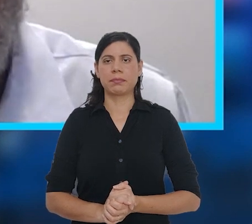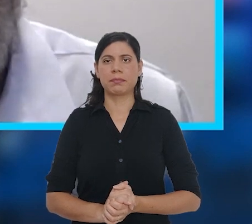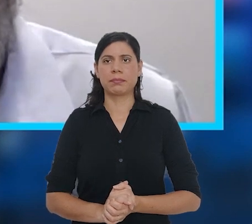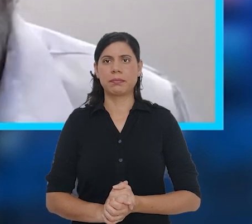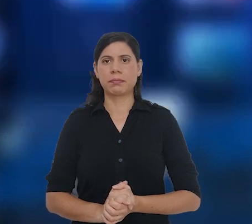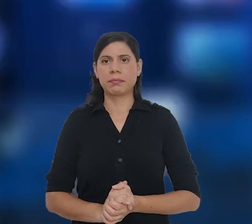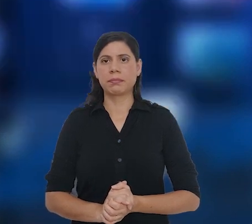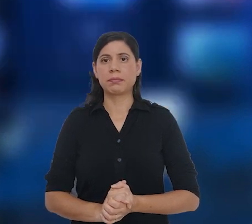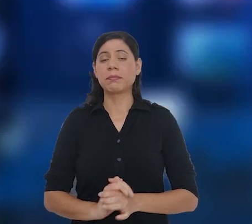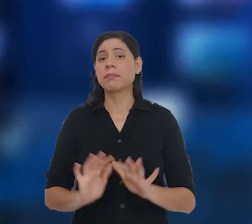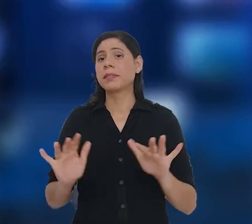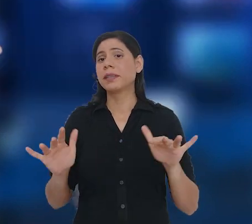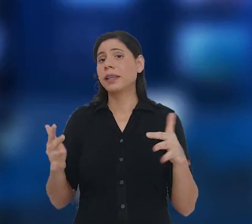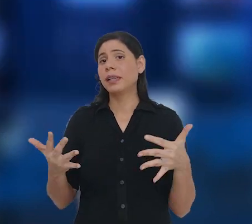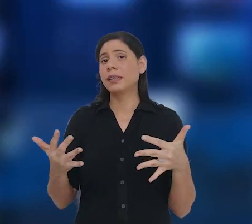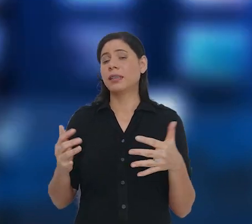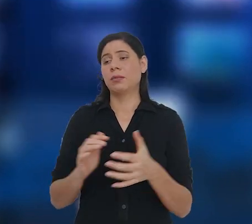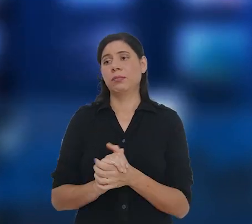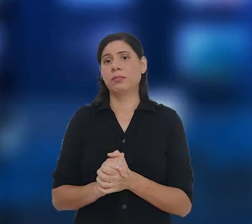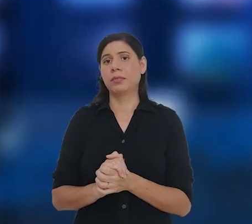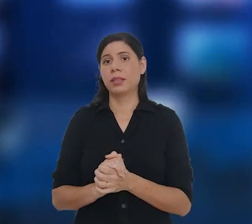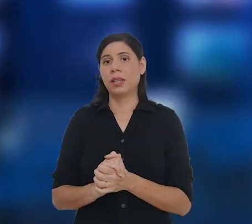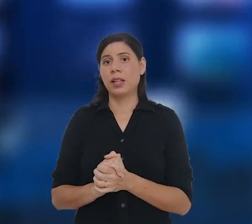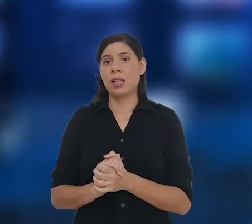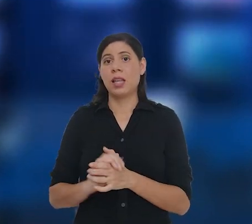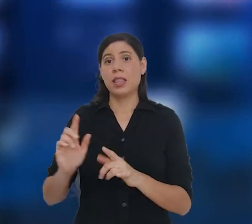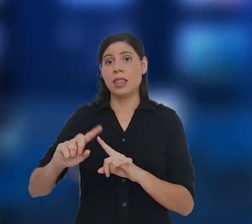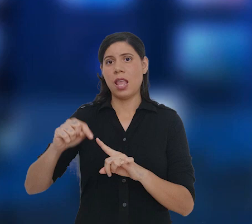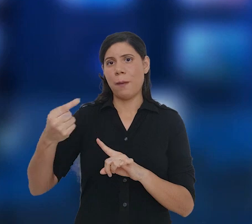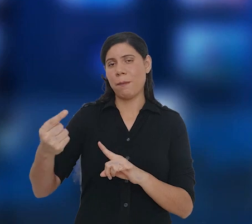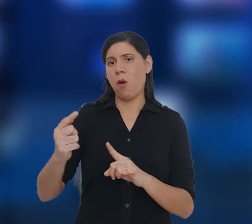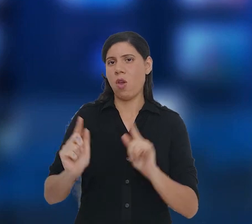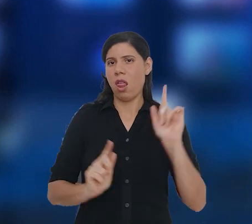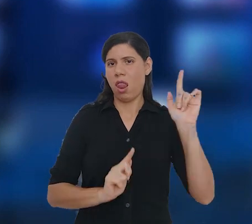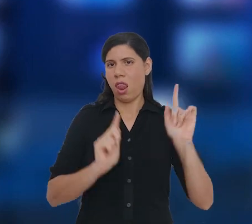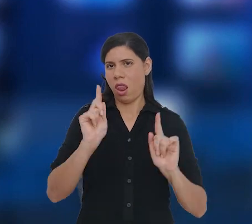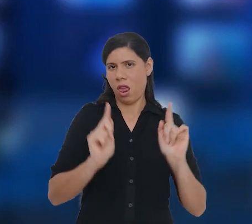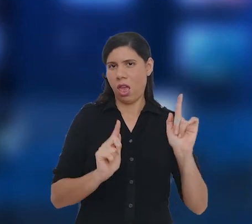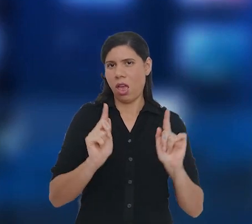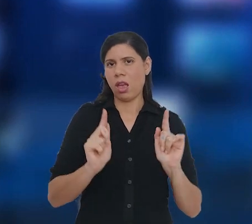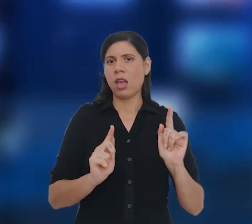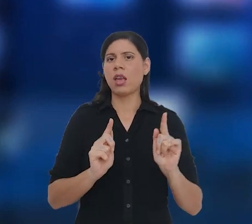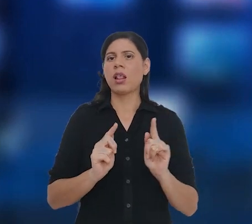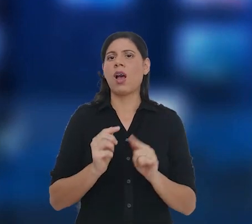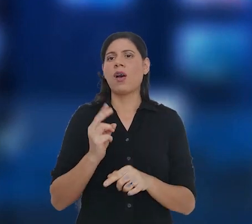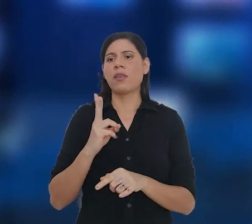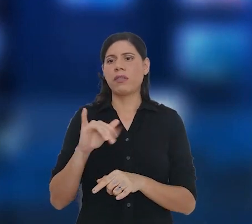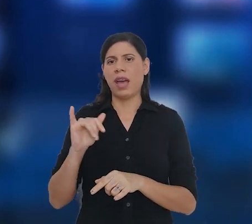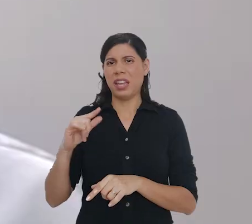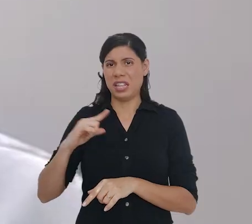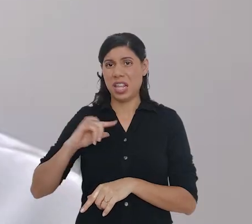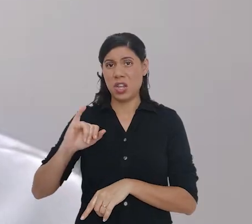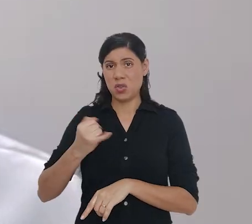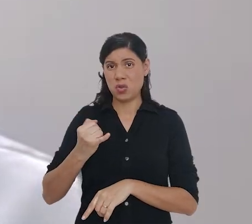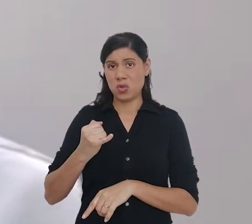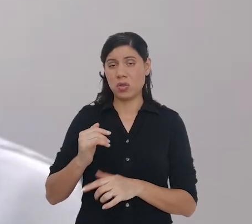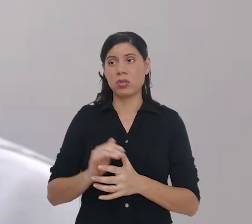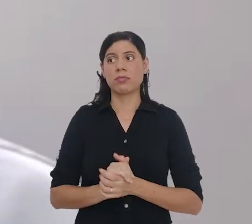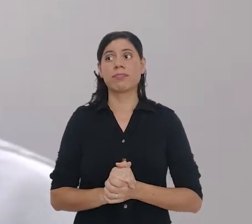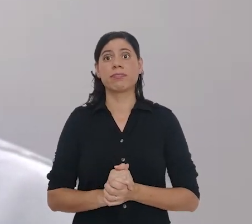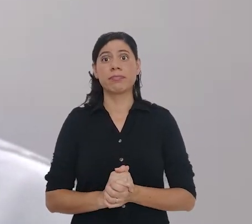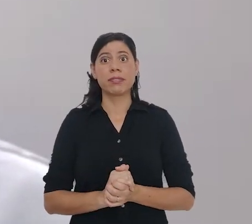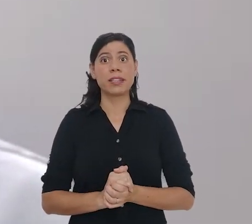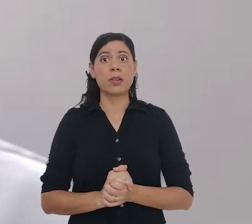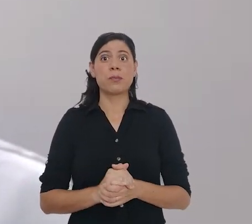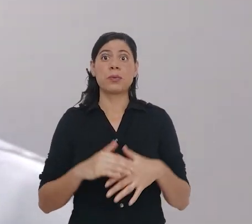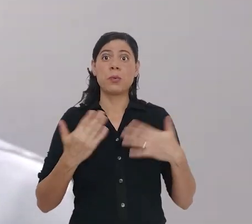financeiro habitacional. Então, em um financiamento pós-leilão, não necessariamente haverá encargos de juros? Geralmente, quando você